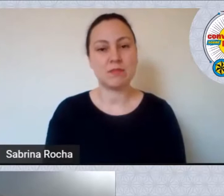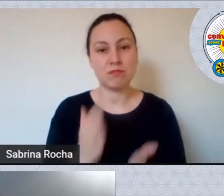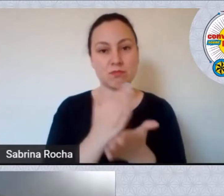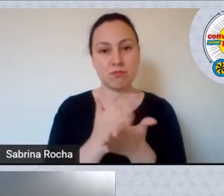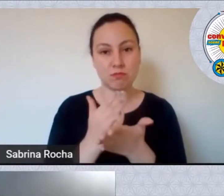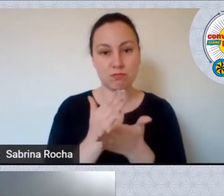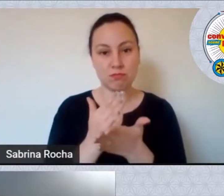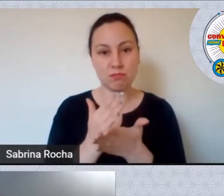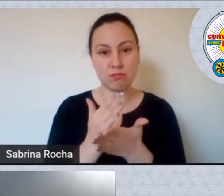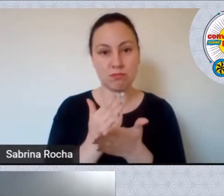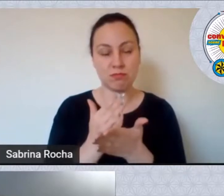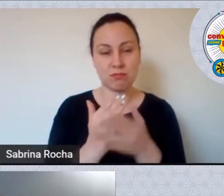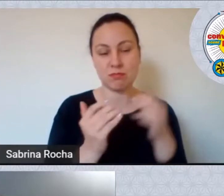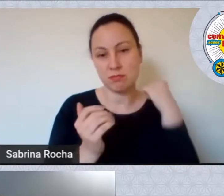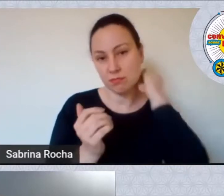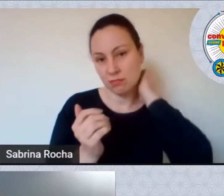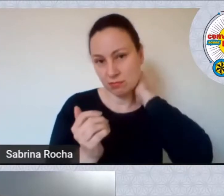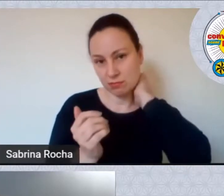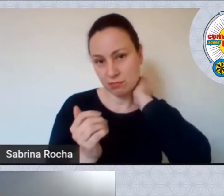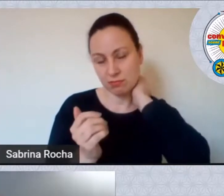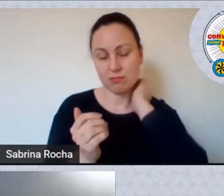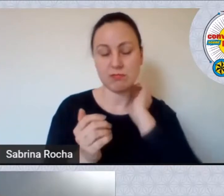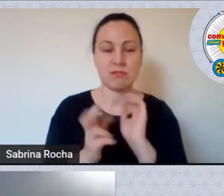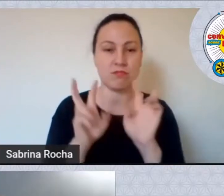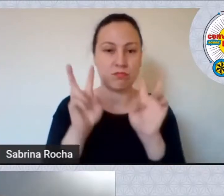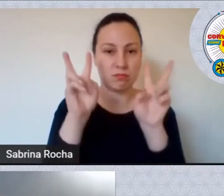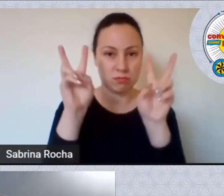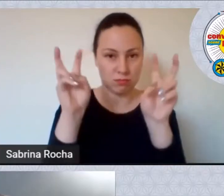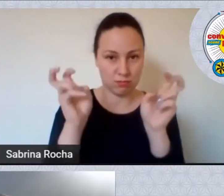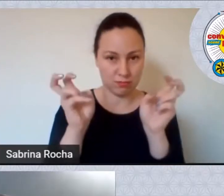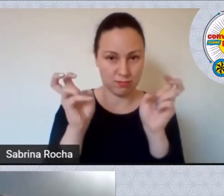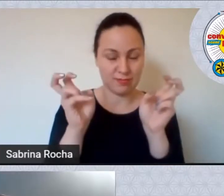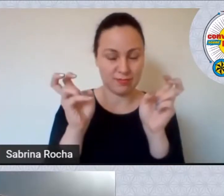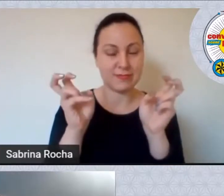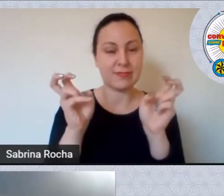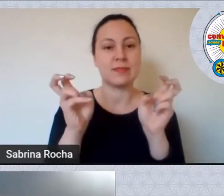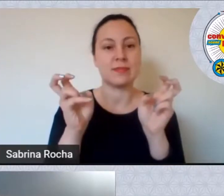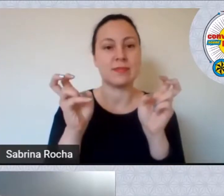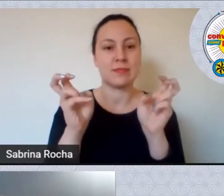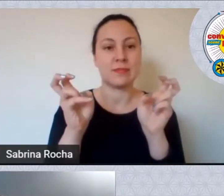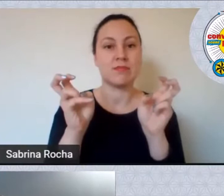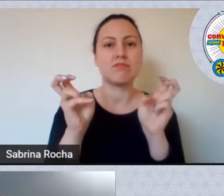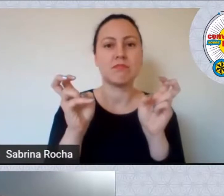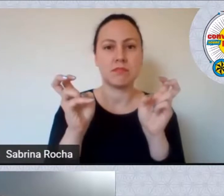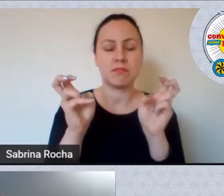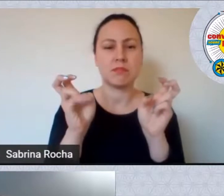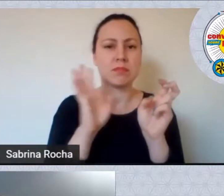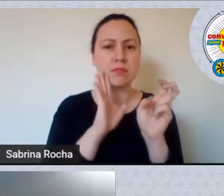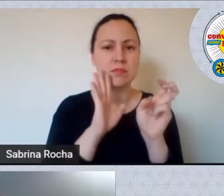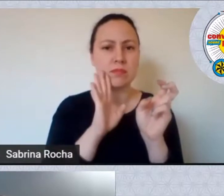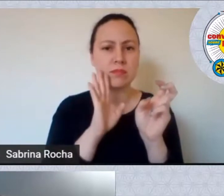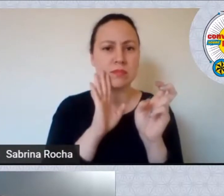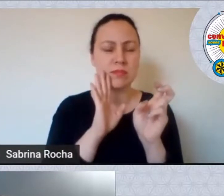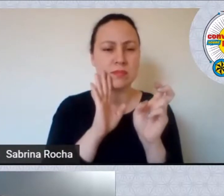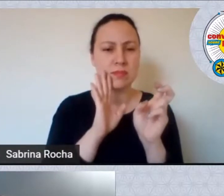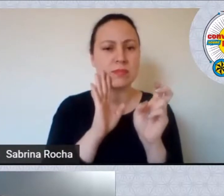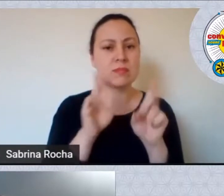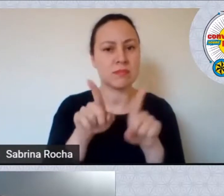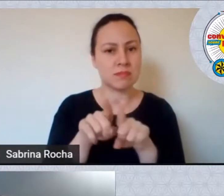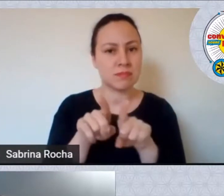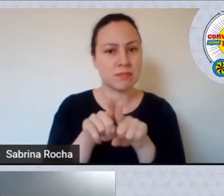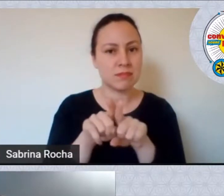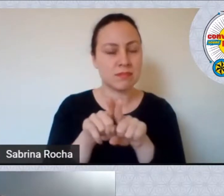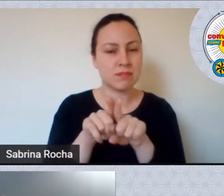Dunker, falando de um assunto que me parece bastante interessante, sobre o qual você também